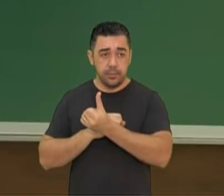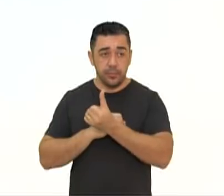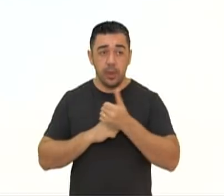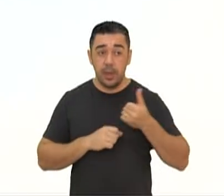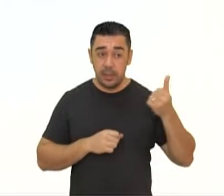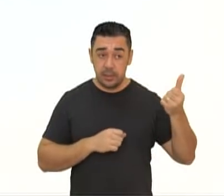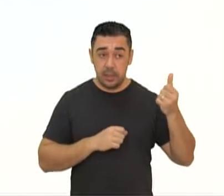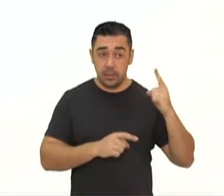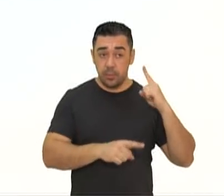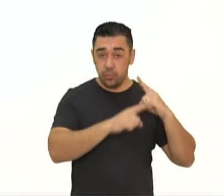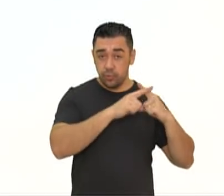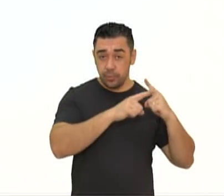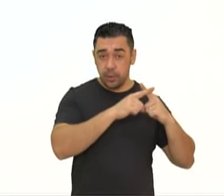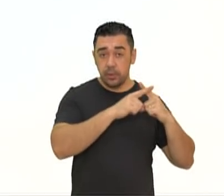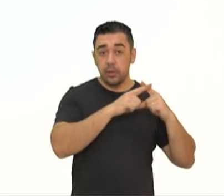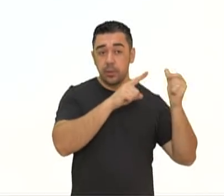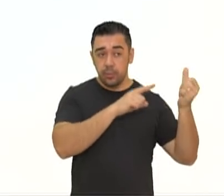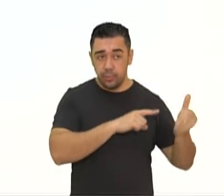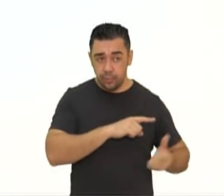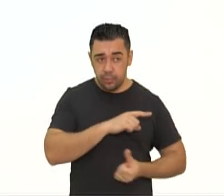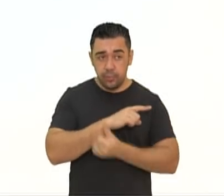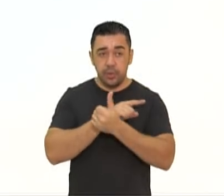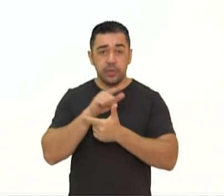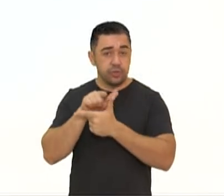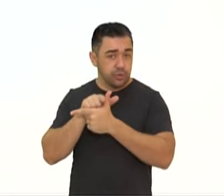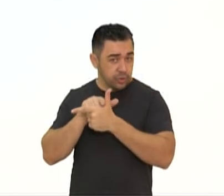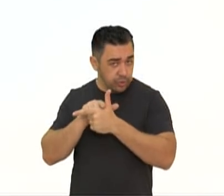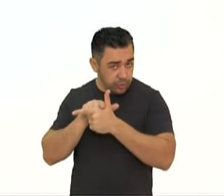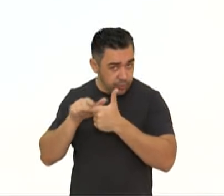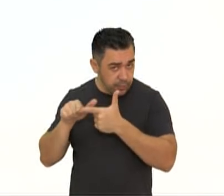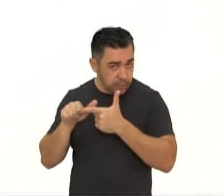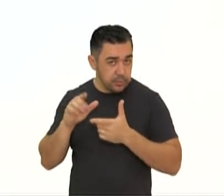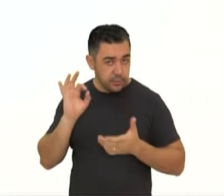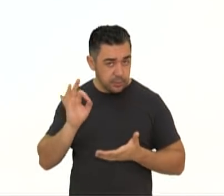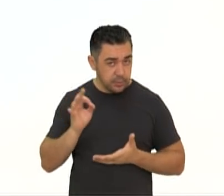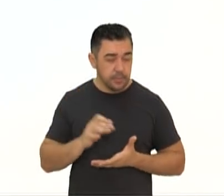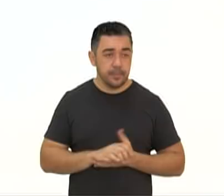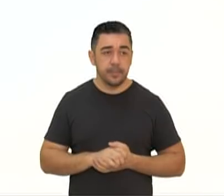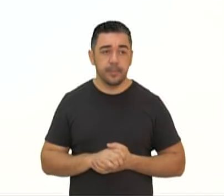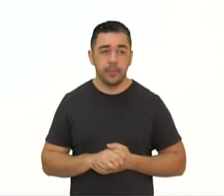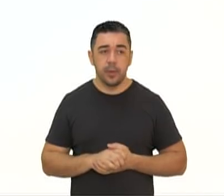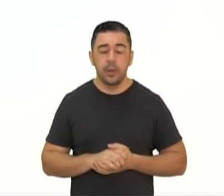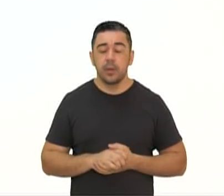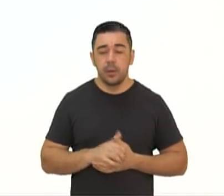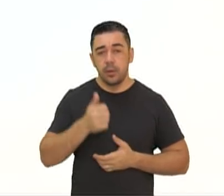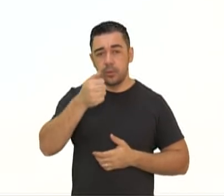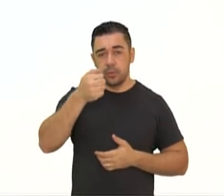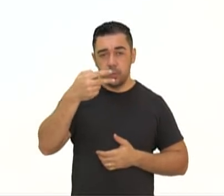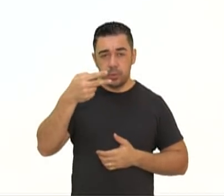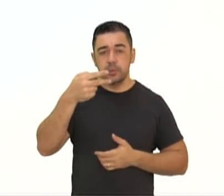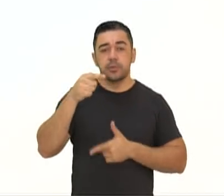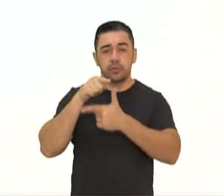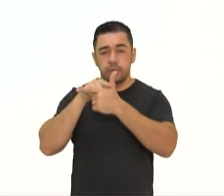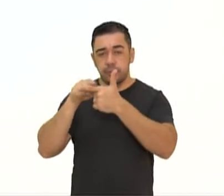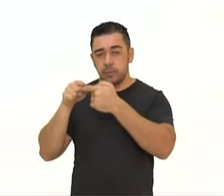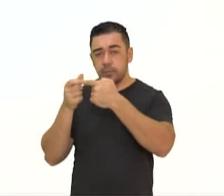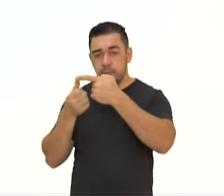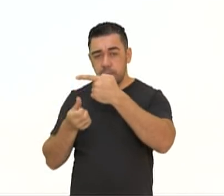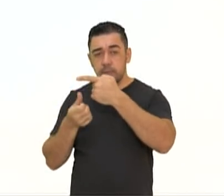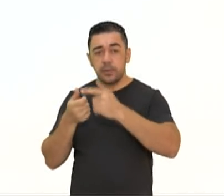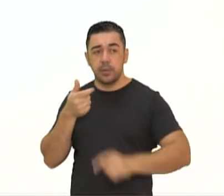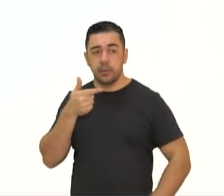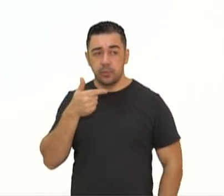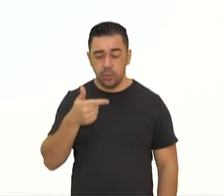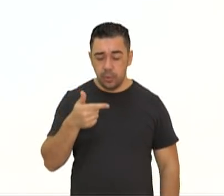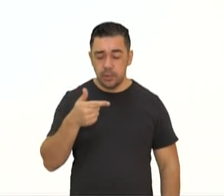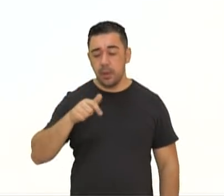está multiplicando, ele vai passar para o outro lado como? Dividindo, operação inversa. Então, 12 dividido por 6 é quanto? 2.